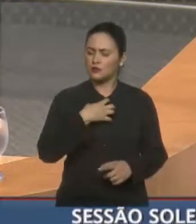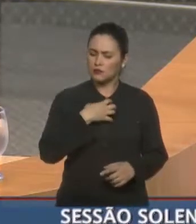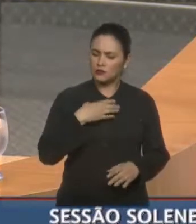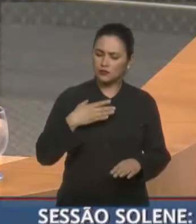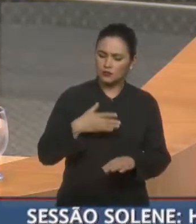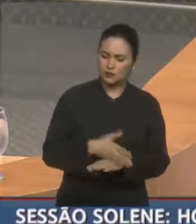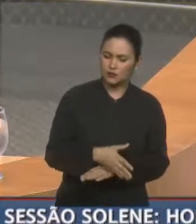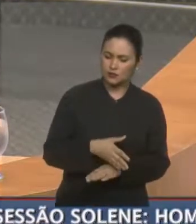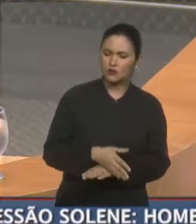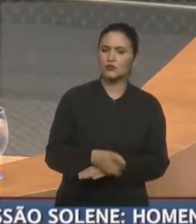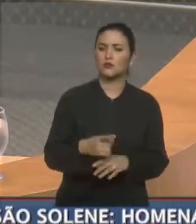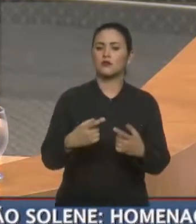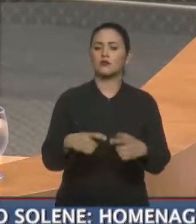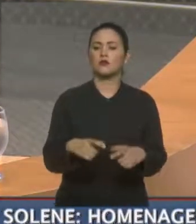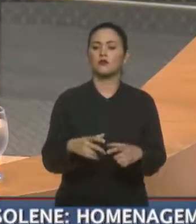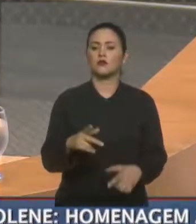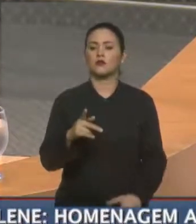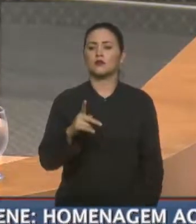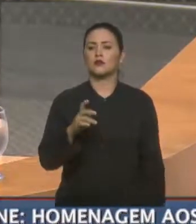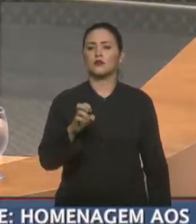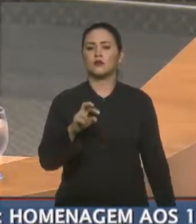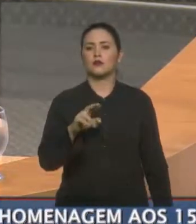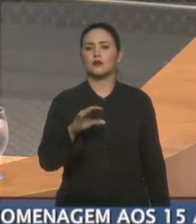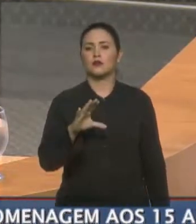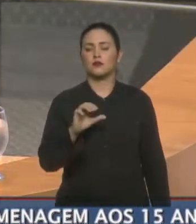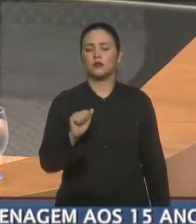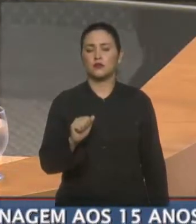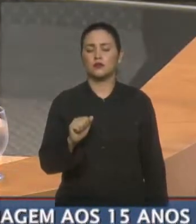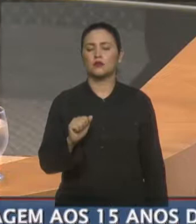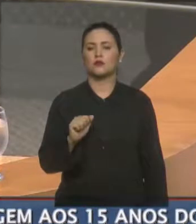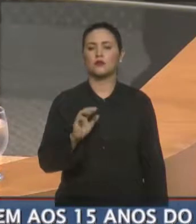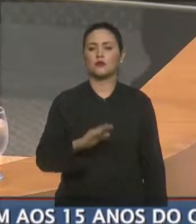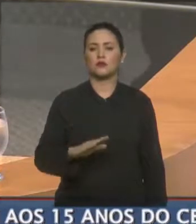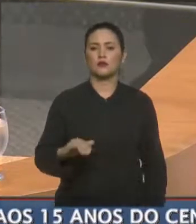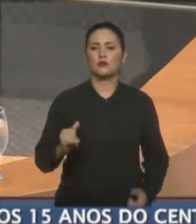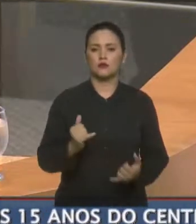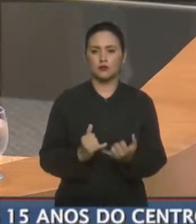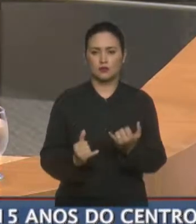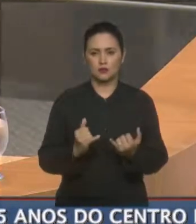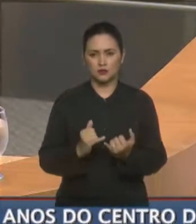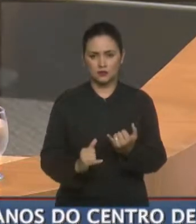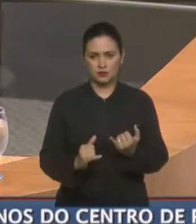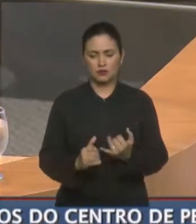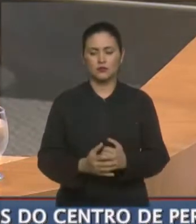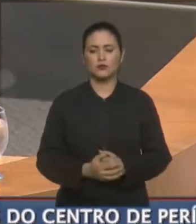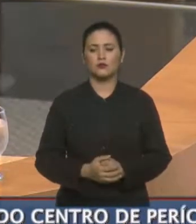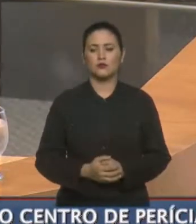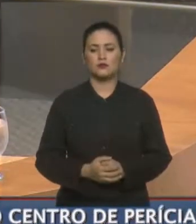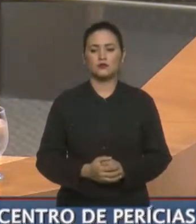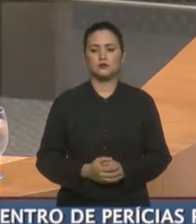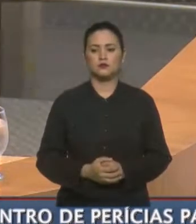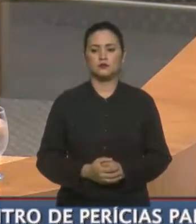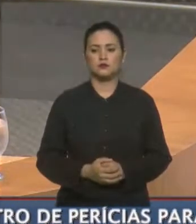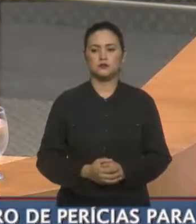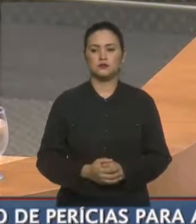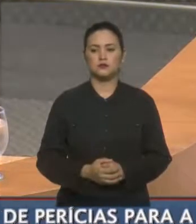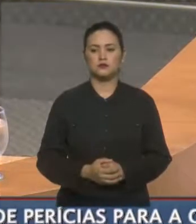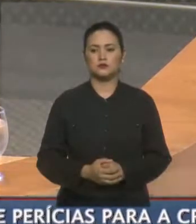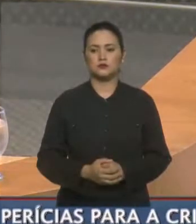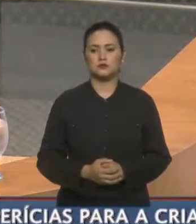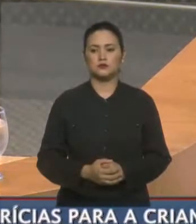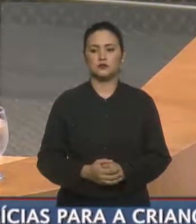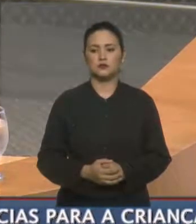Perícias da Criança e do Adolescente. Na realidade, visitou o Complexo de Defesa da Criança e do Adolescente, que é composto